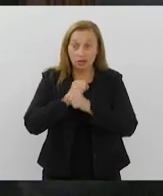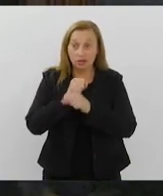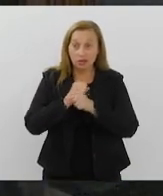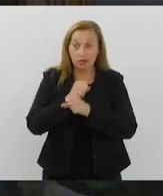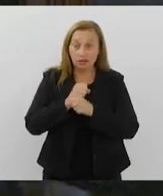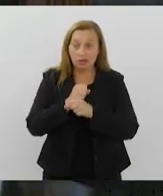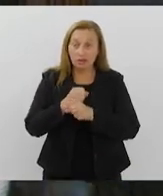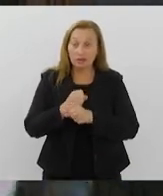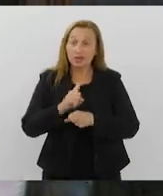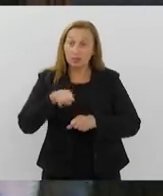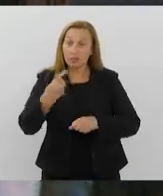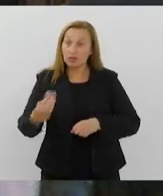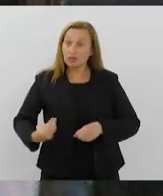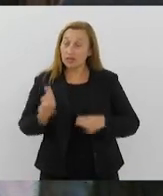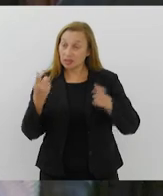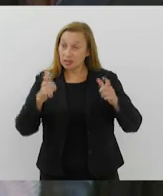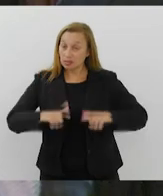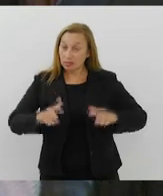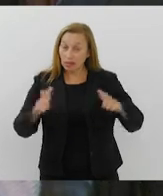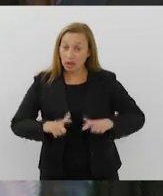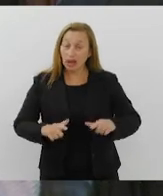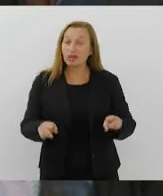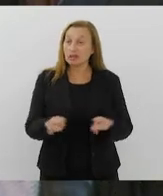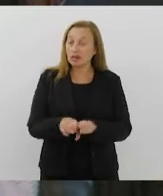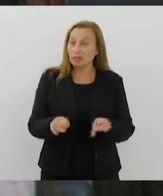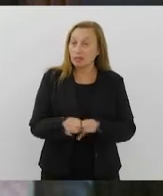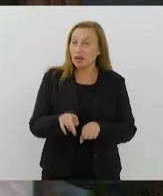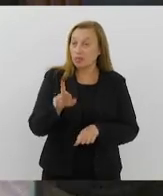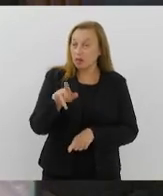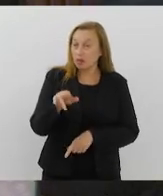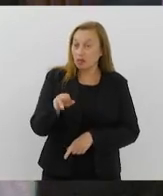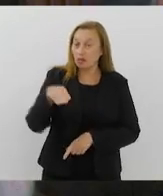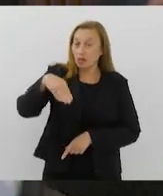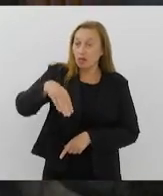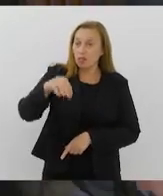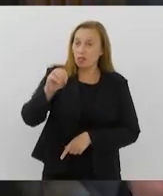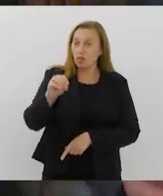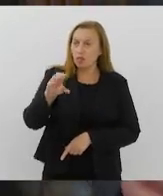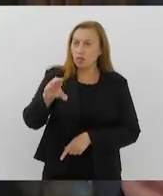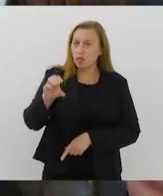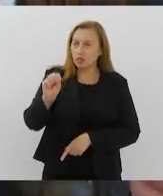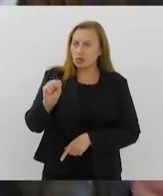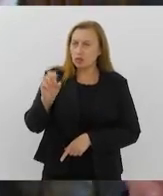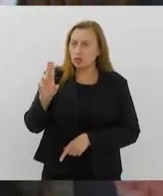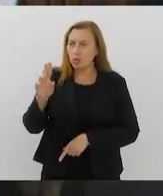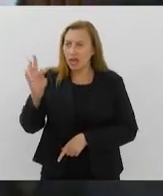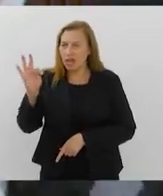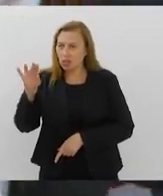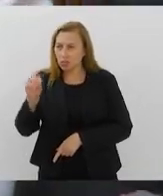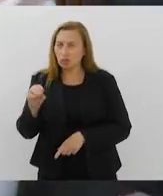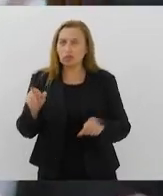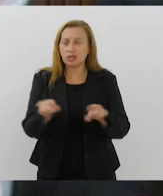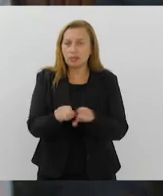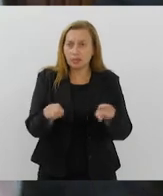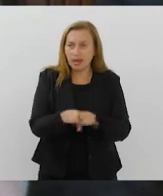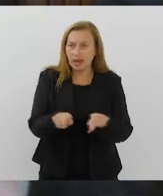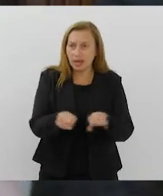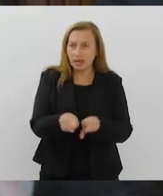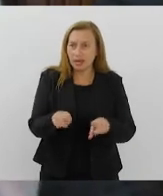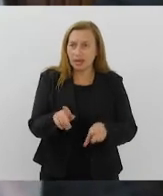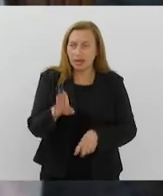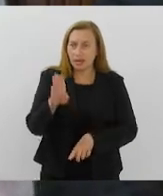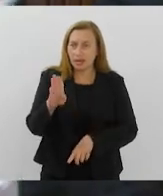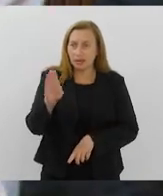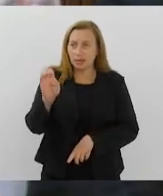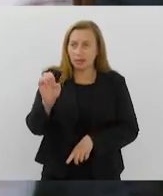Guedes? Monsueto, meu irmão, de vários tempos. Breda, que mesmo fazendo hemodiálise está